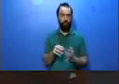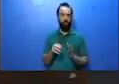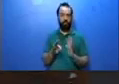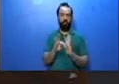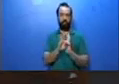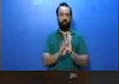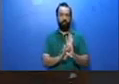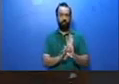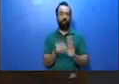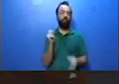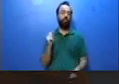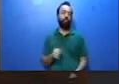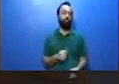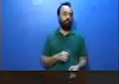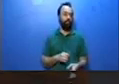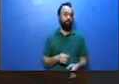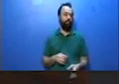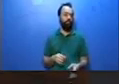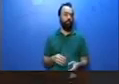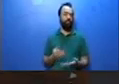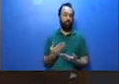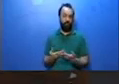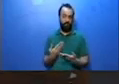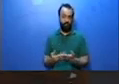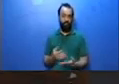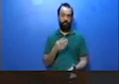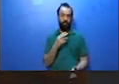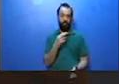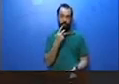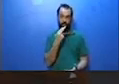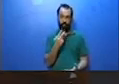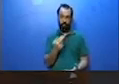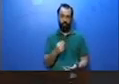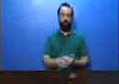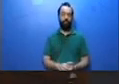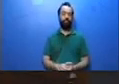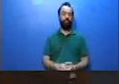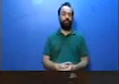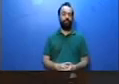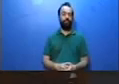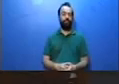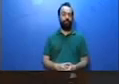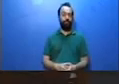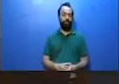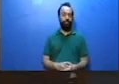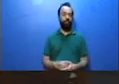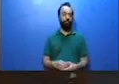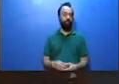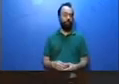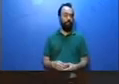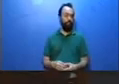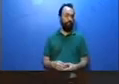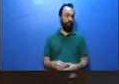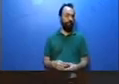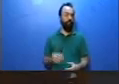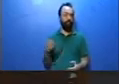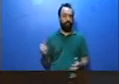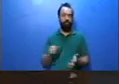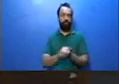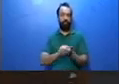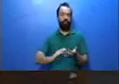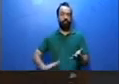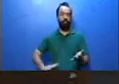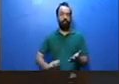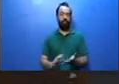57 e 58. Estudar a língua, páginas 58 e 59. E as tarefas,